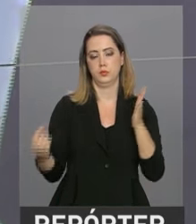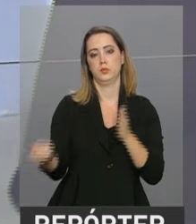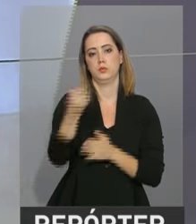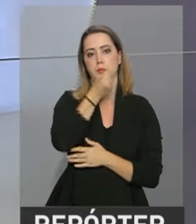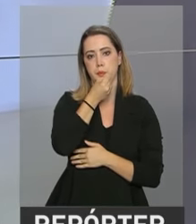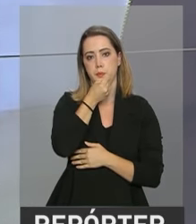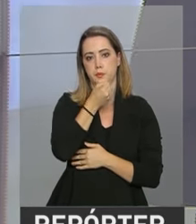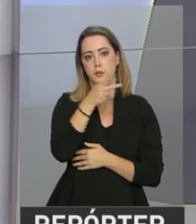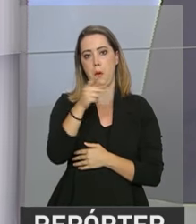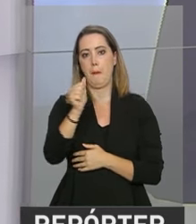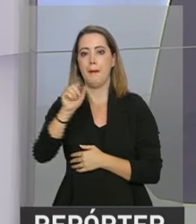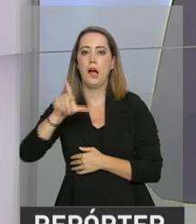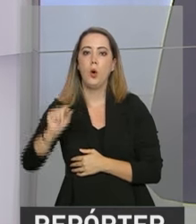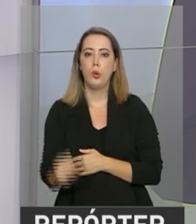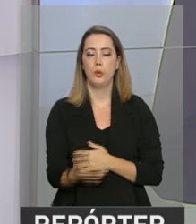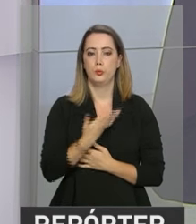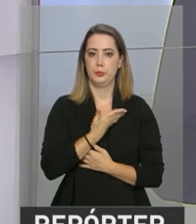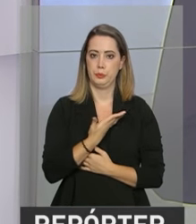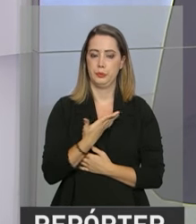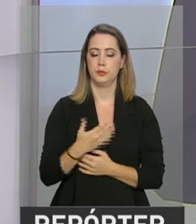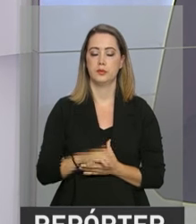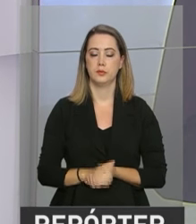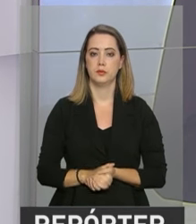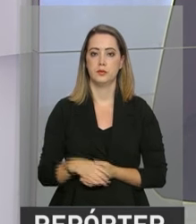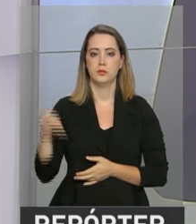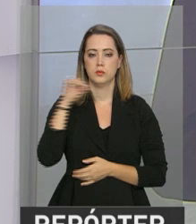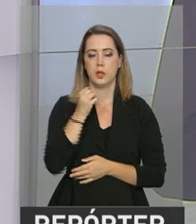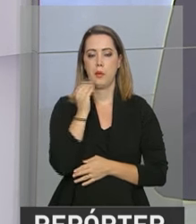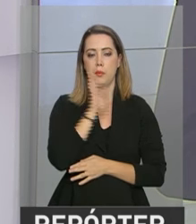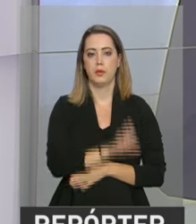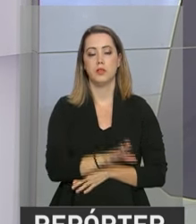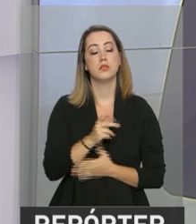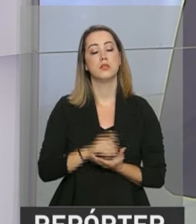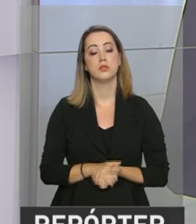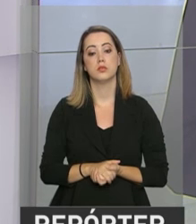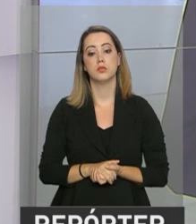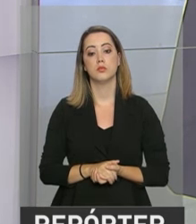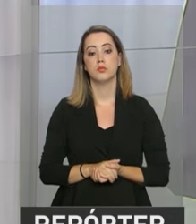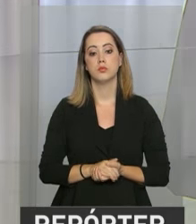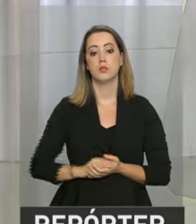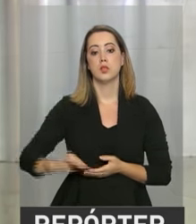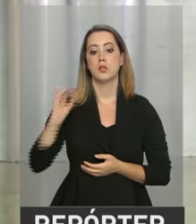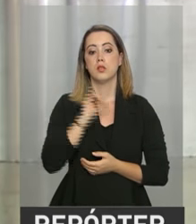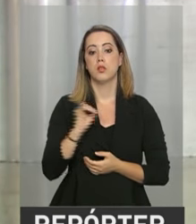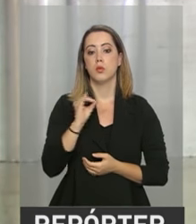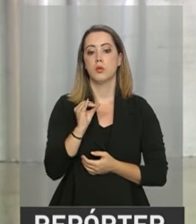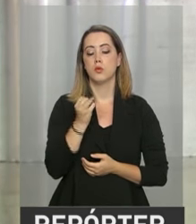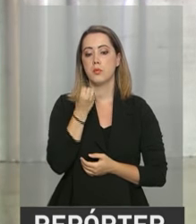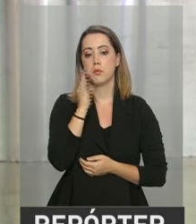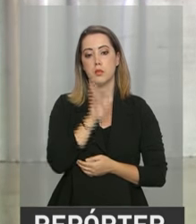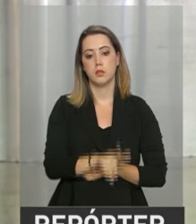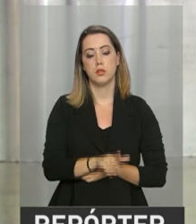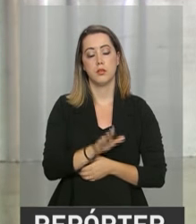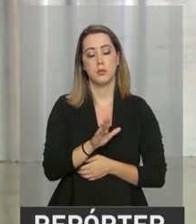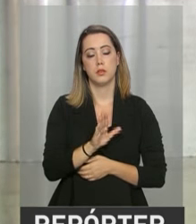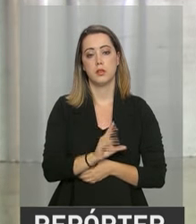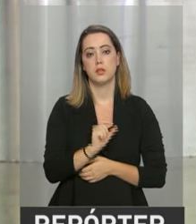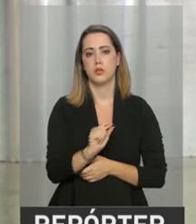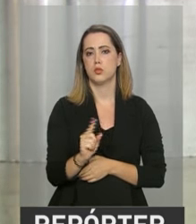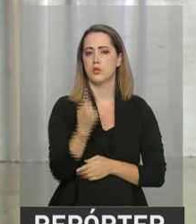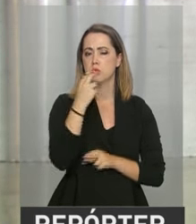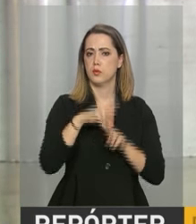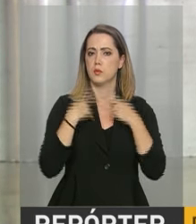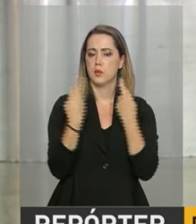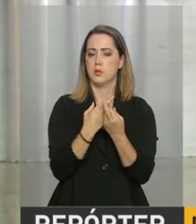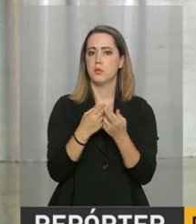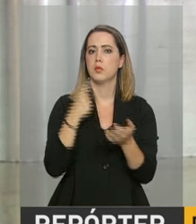com o repórter Paulo La Salvia sobre esse assunto. Olá, Paulo, boa tarde. Olá, Zé Luiz, boa tarde. Bom, Zé Luiz, a primeira reunião marcada